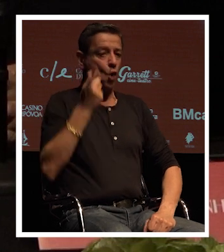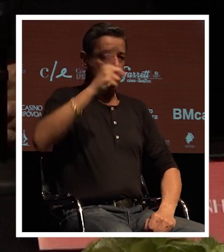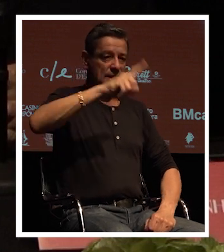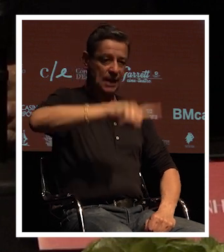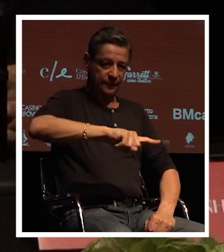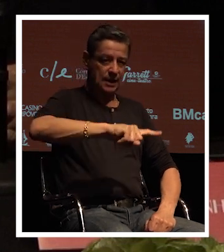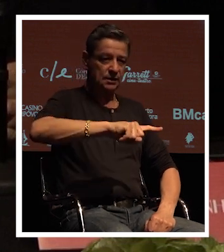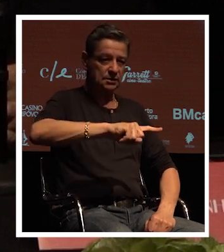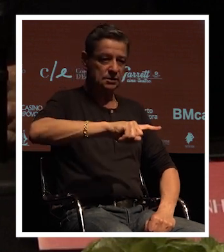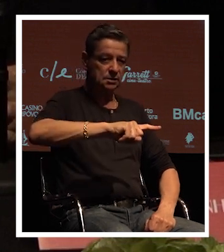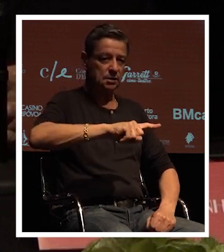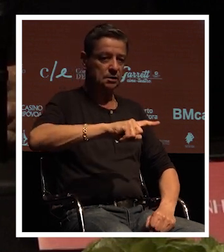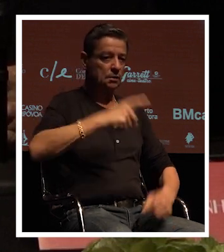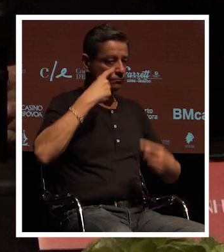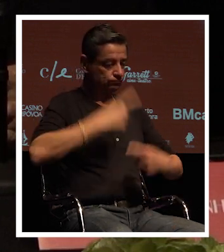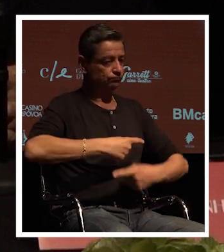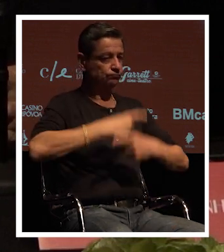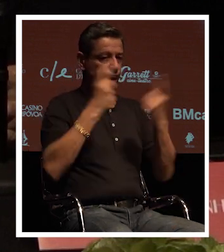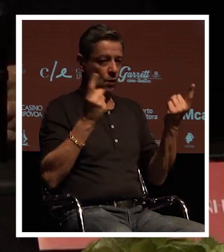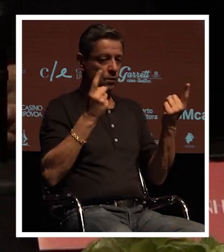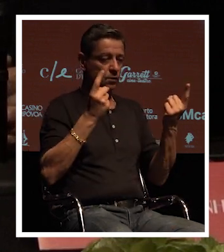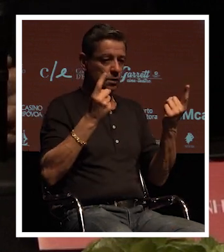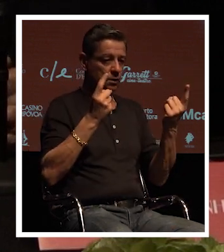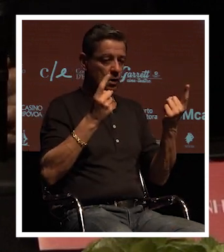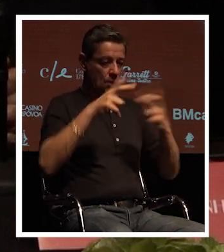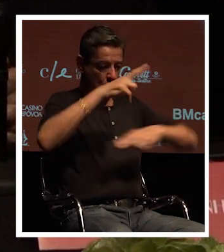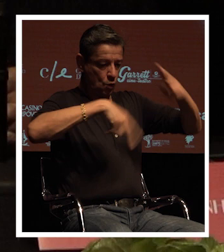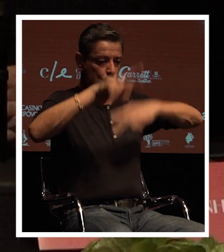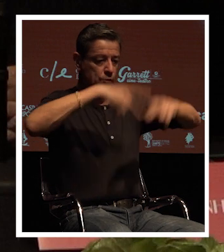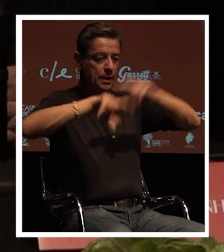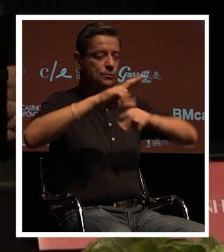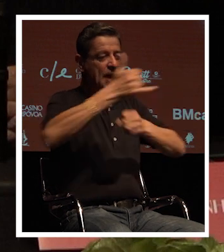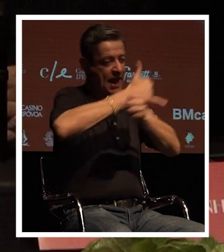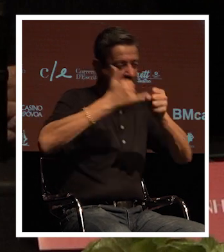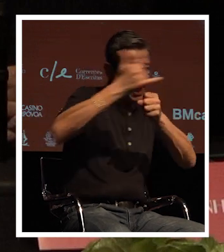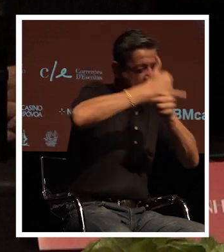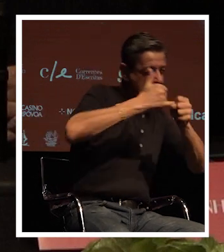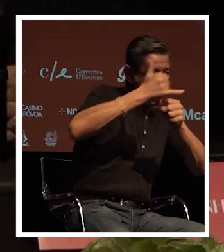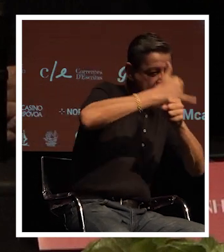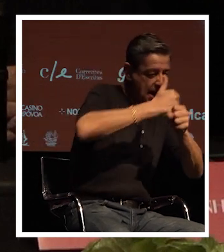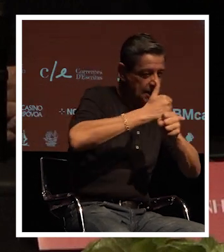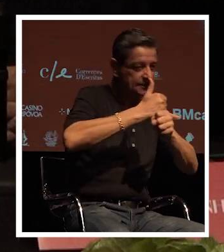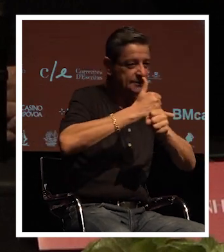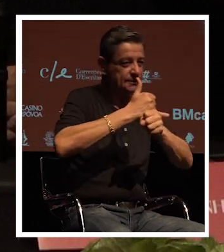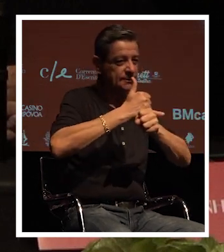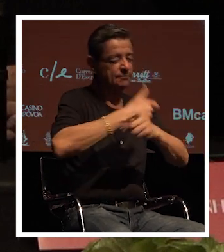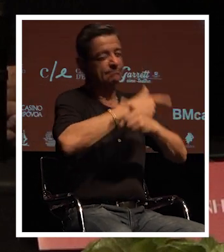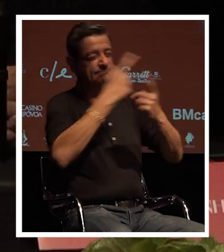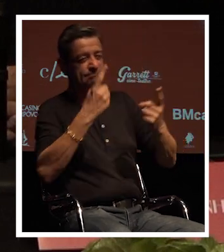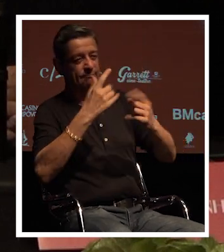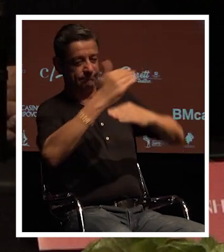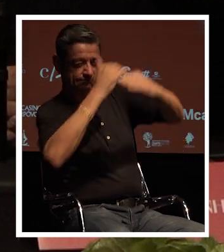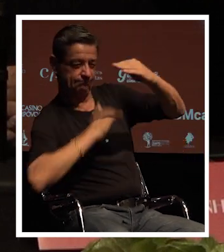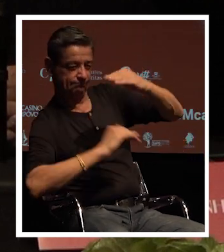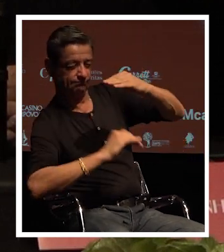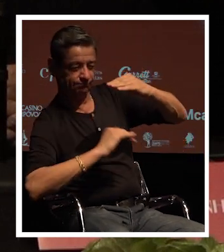transformacional que provém da Alegria construamos ilhas de luz onde ainda se transpire paz na languidez debaixo do